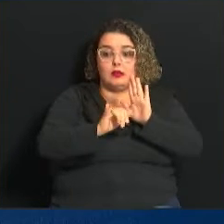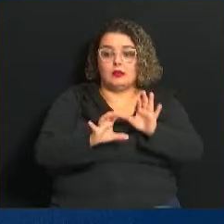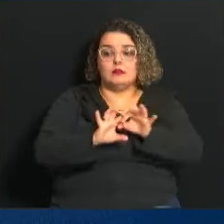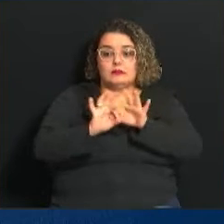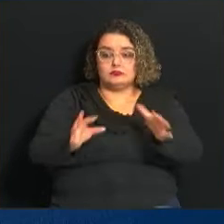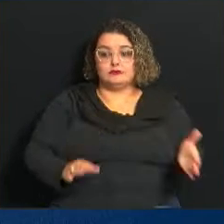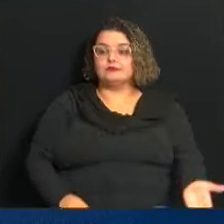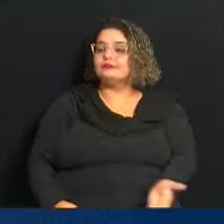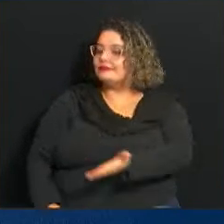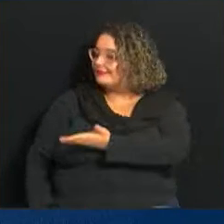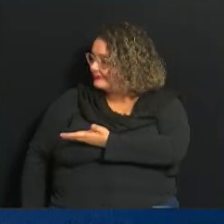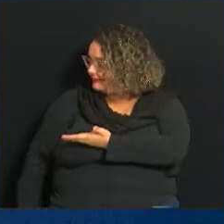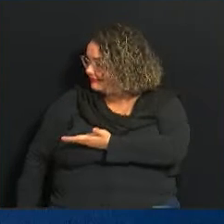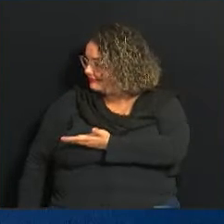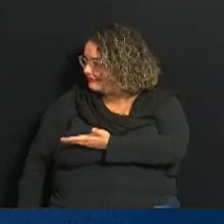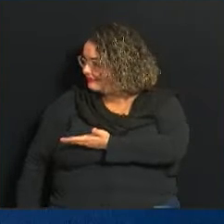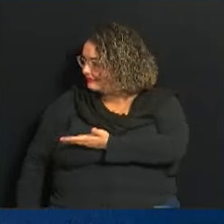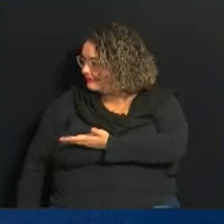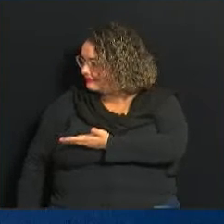no site